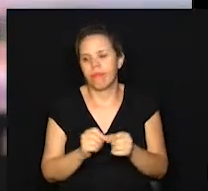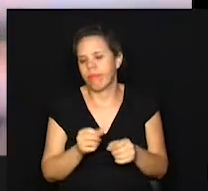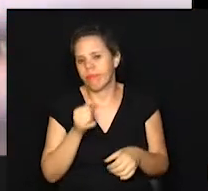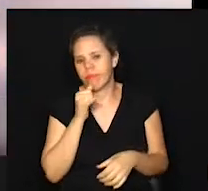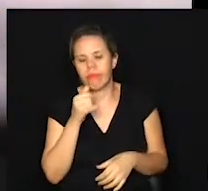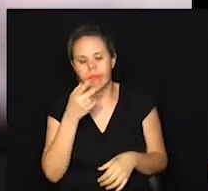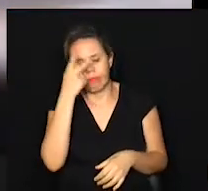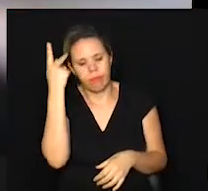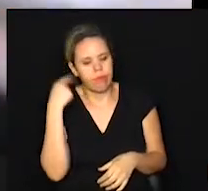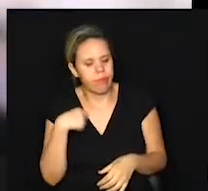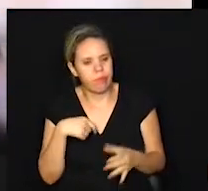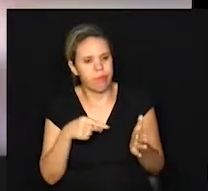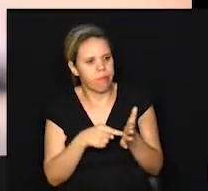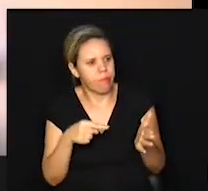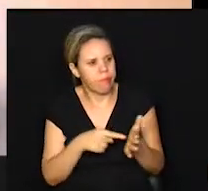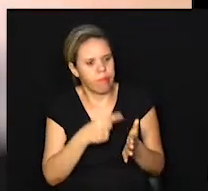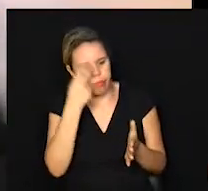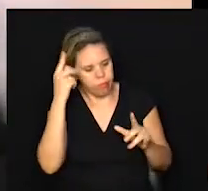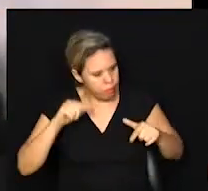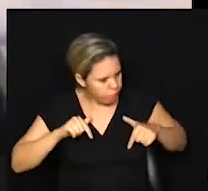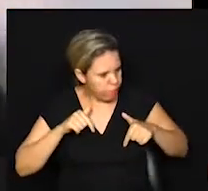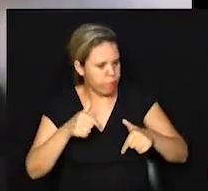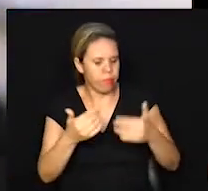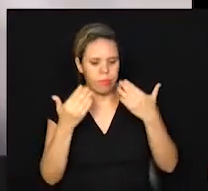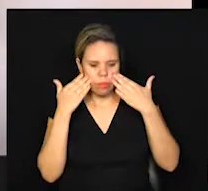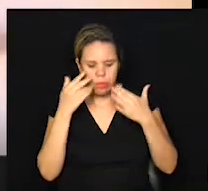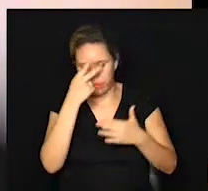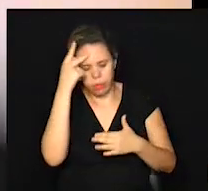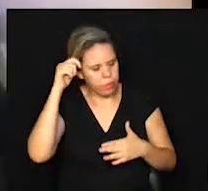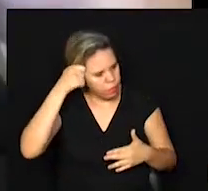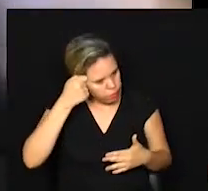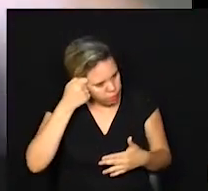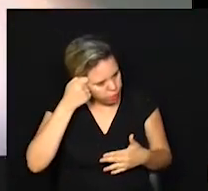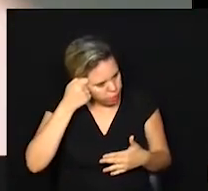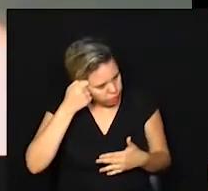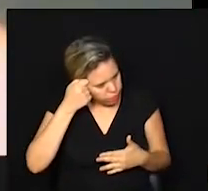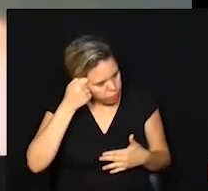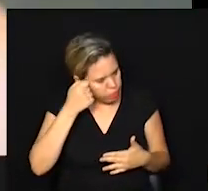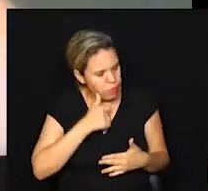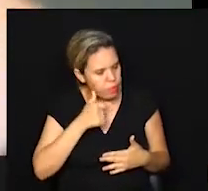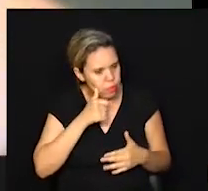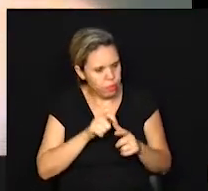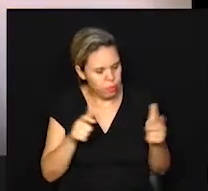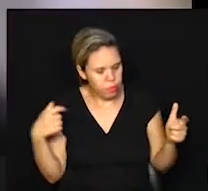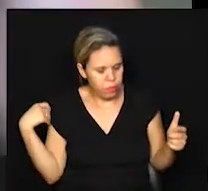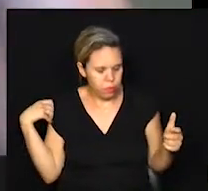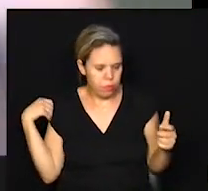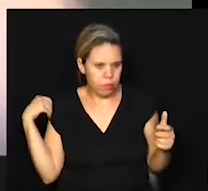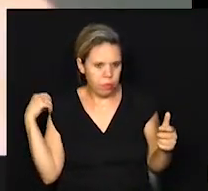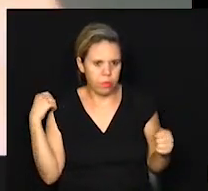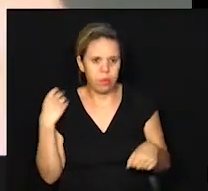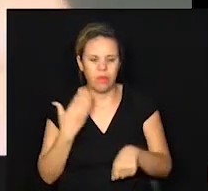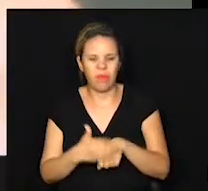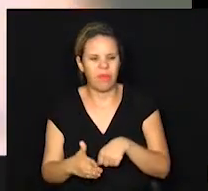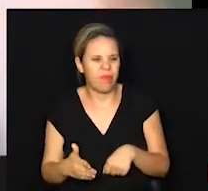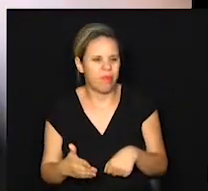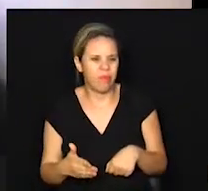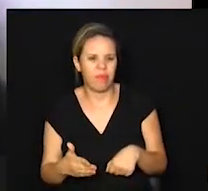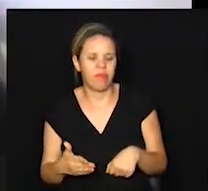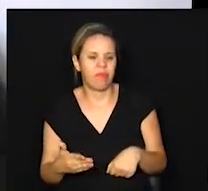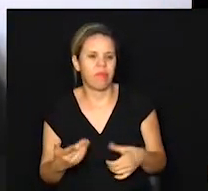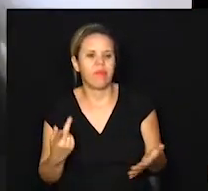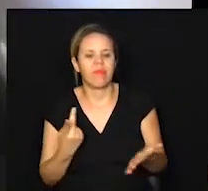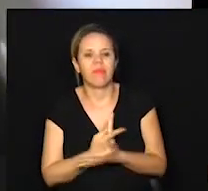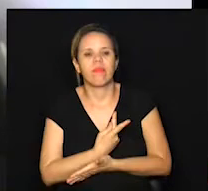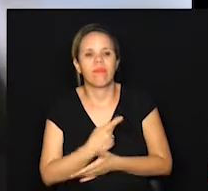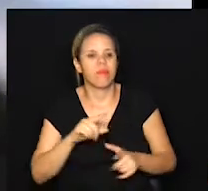ocorrência de atos que expõem as pessoas negras, sobretudo as mulheres, e uma prática sistêmica de não